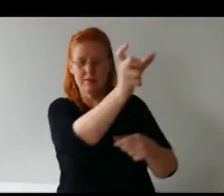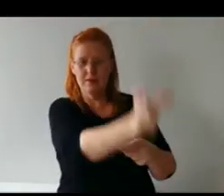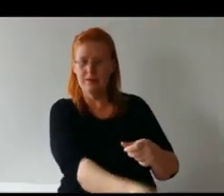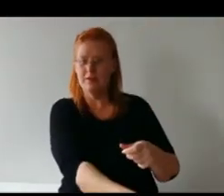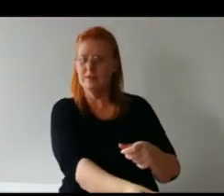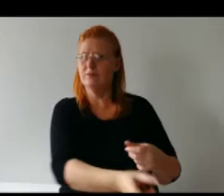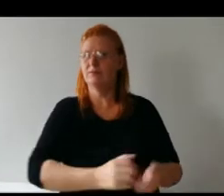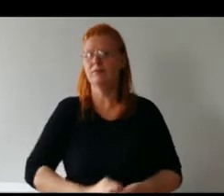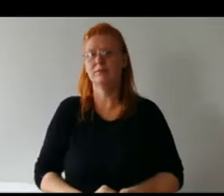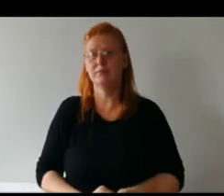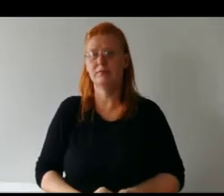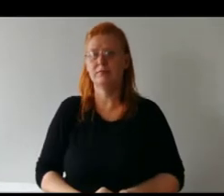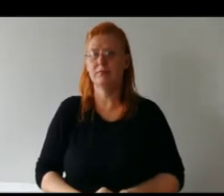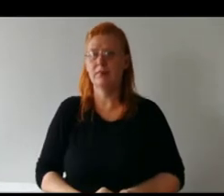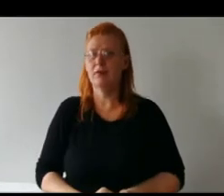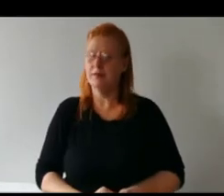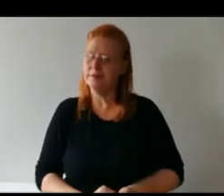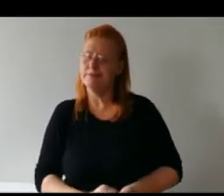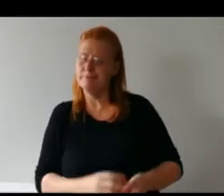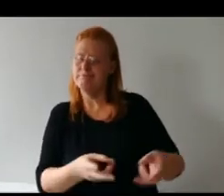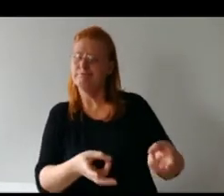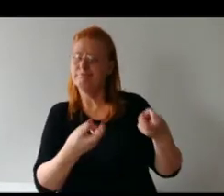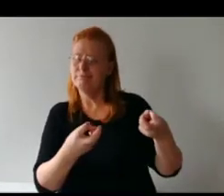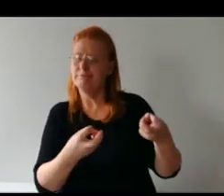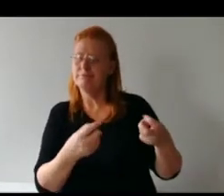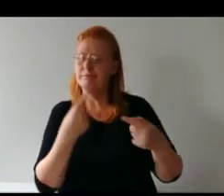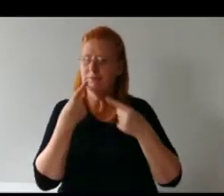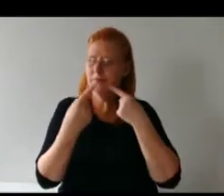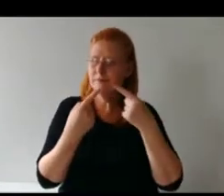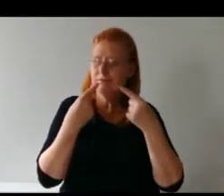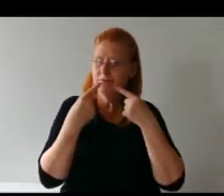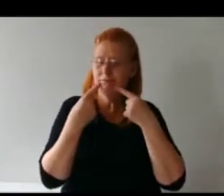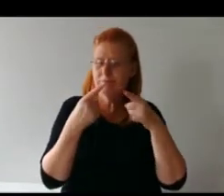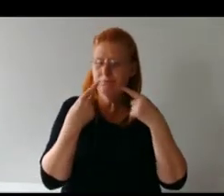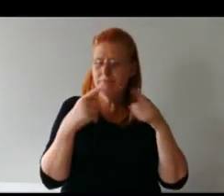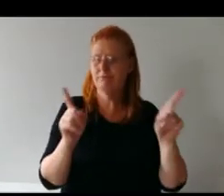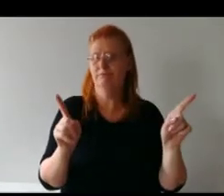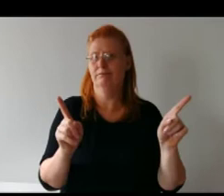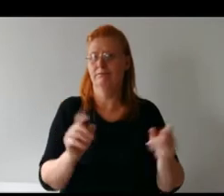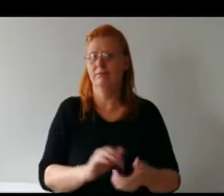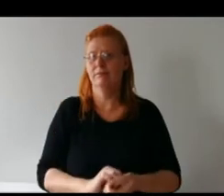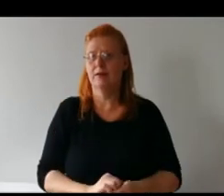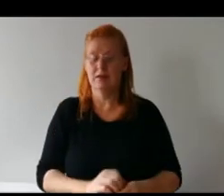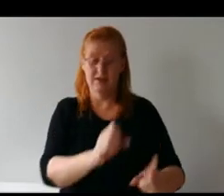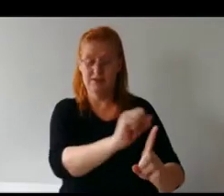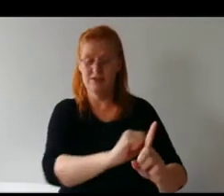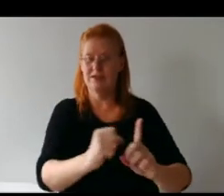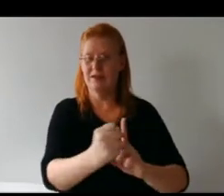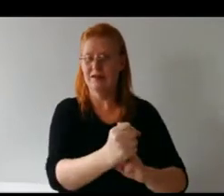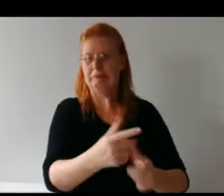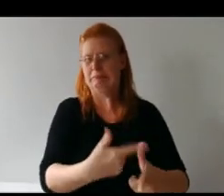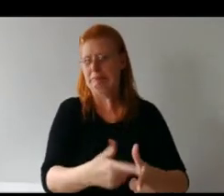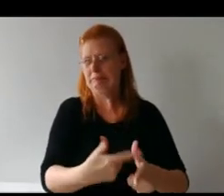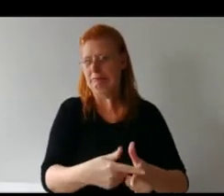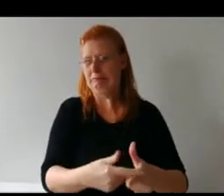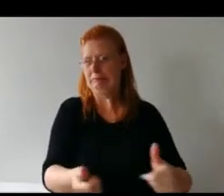já tinha uma visão do homem, né? Uma visão bem crítica, por sinal. Ele entende que a sociedade